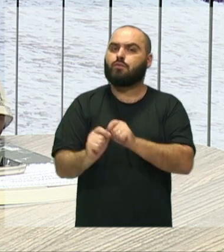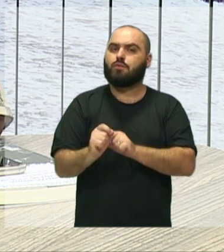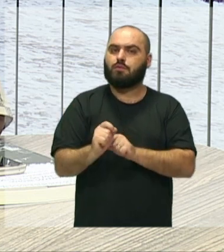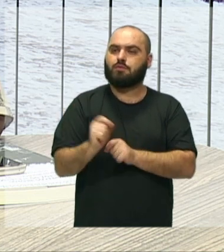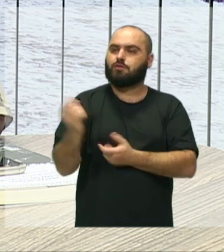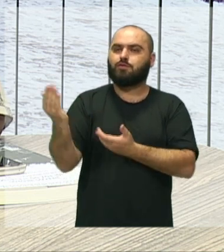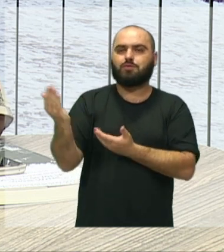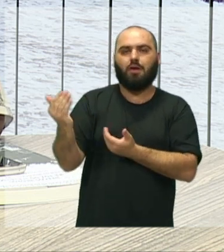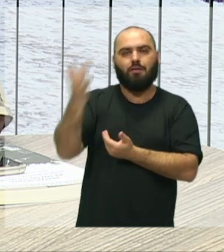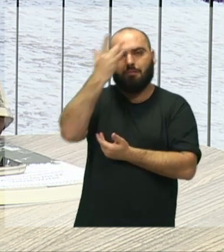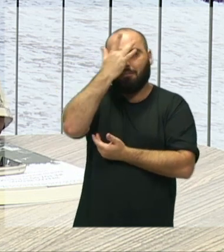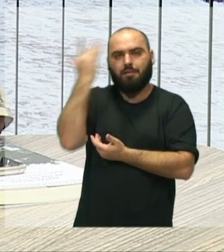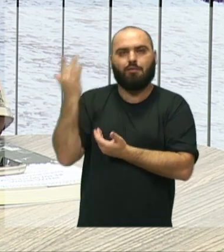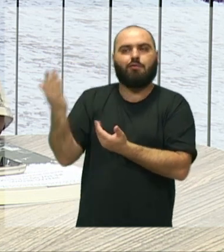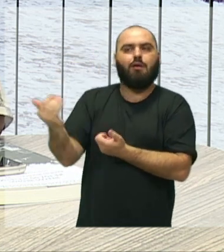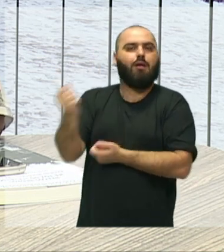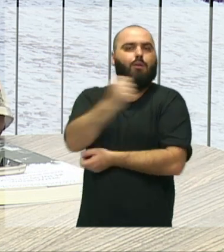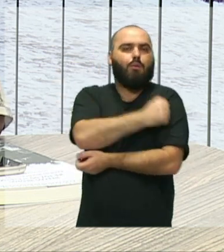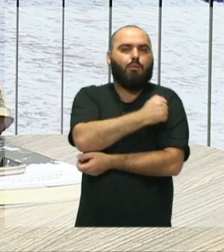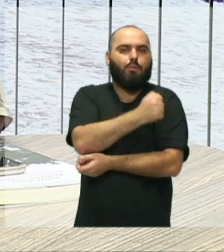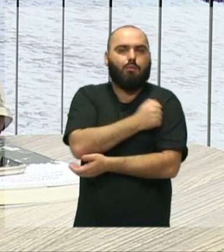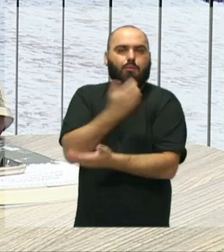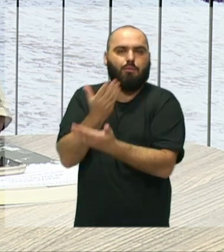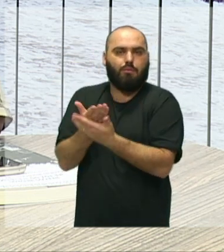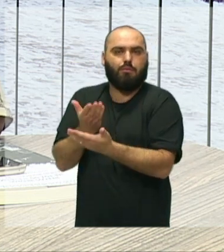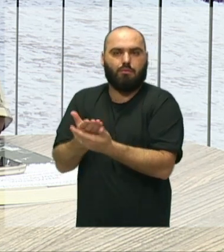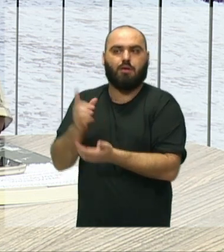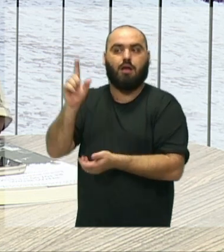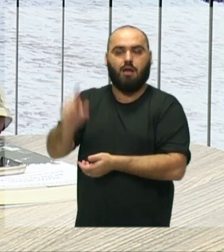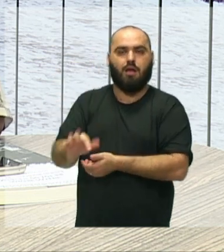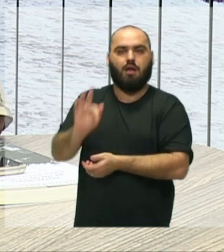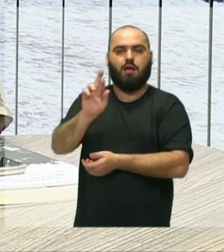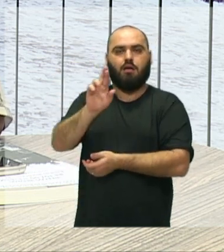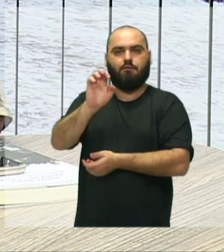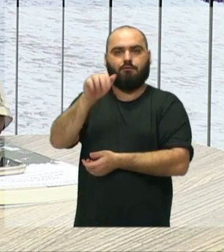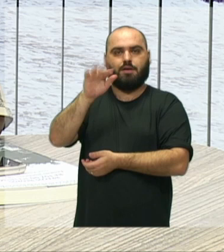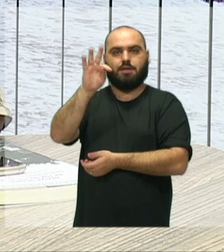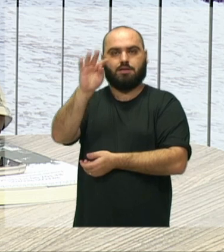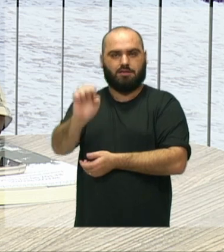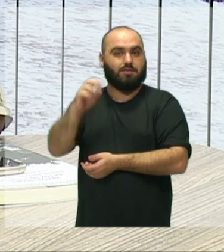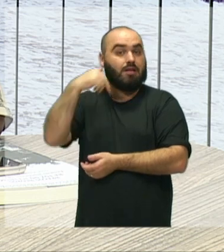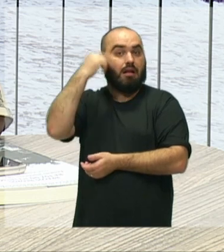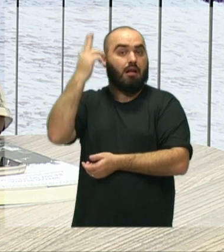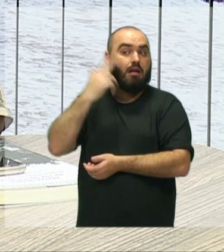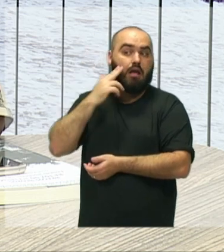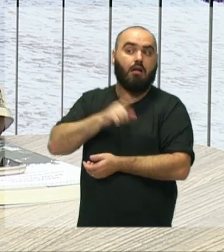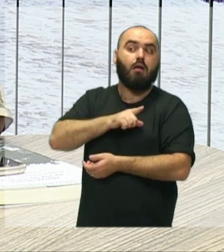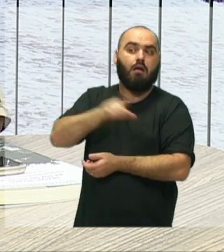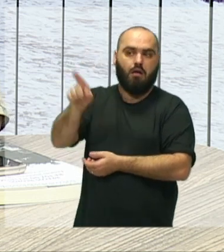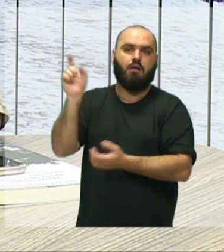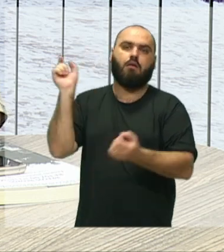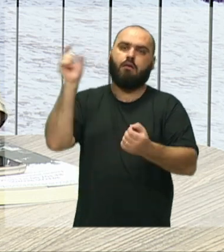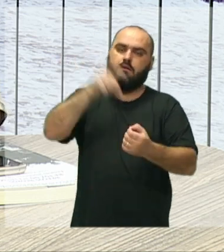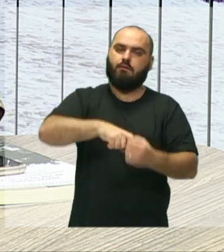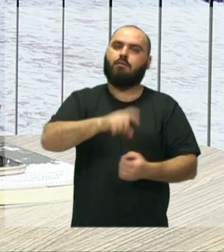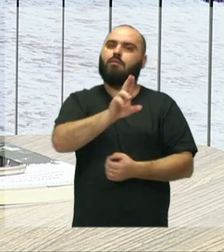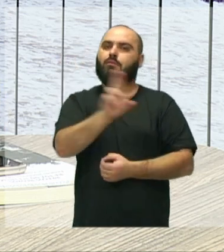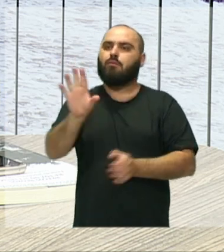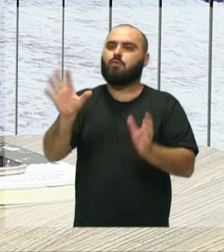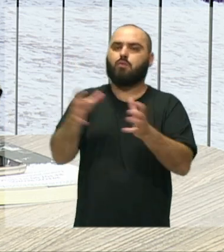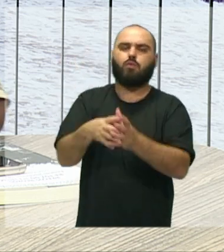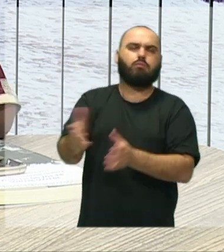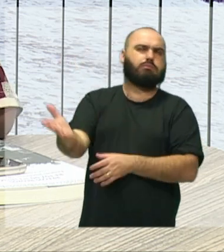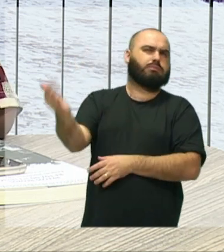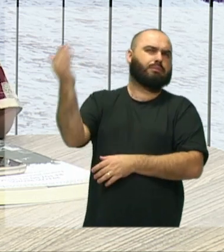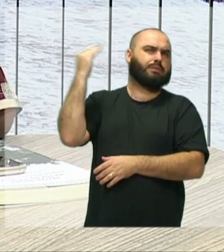são jovens, estudantes, é a Frente Negra. É Frente Negra, que eles retomam o nome de uma entidade lá da